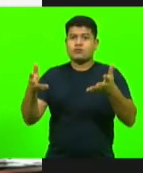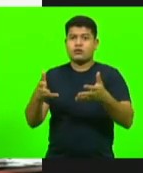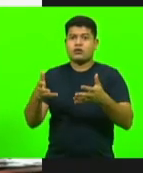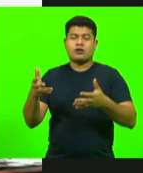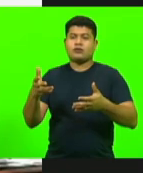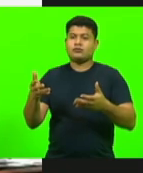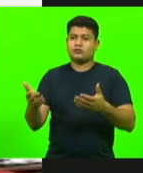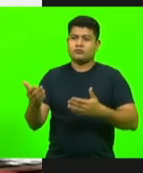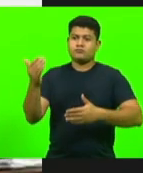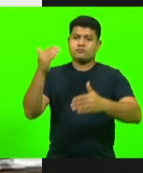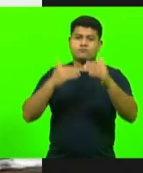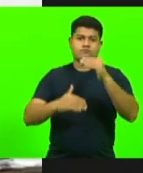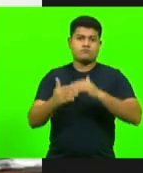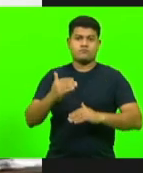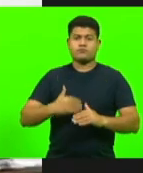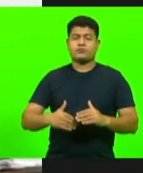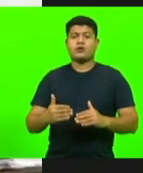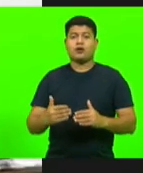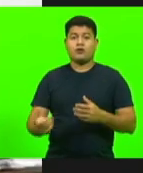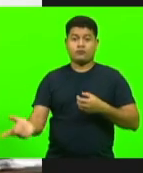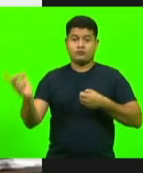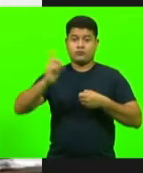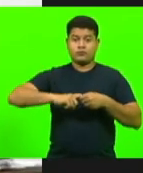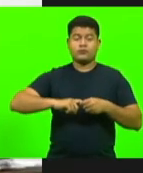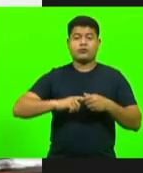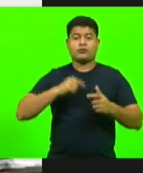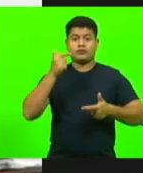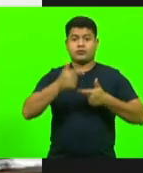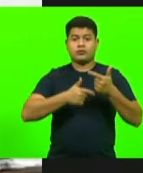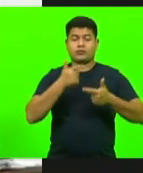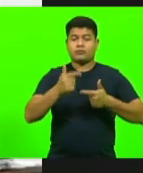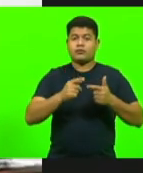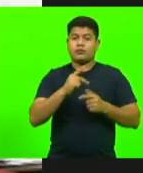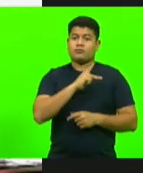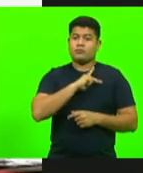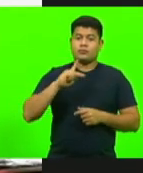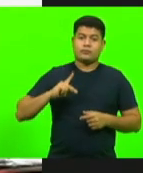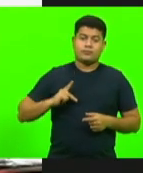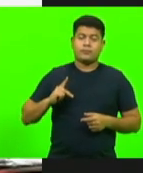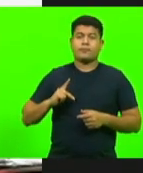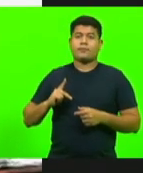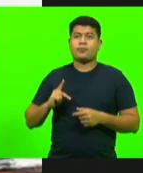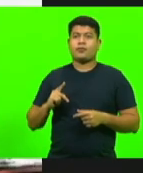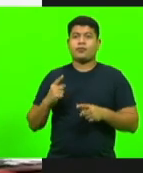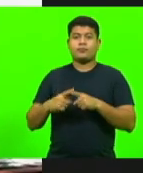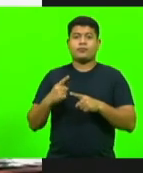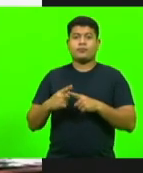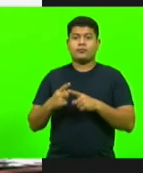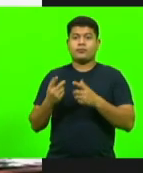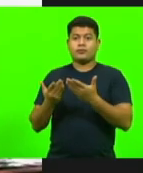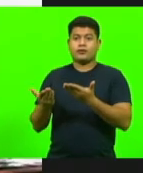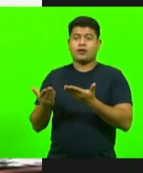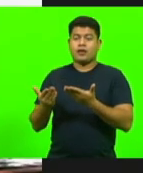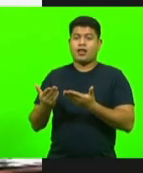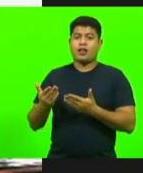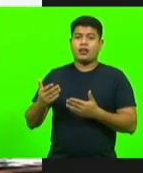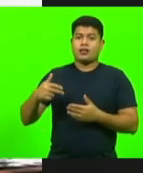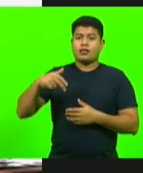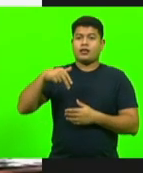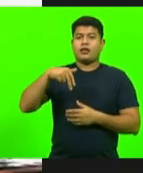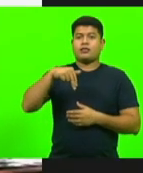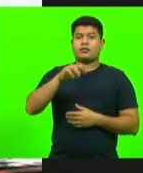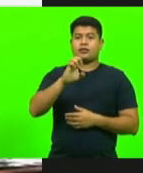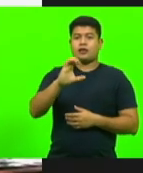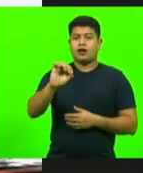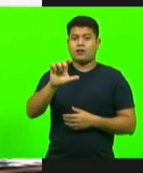eles são restante usando as atividades que foram jogadas nessa esteira na loja da gerencial de estado neoliberal onde estado simplesmente